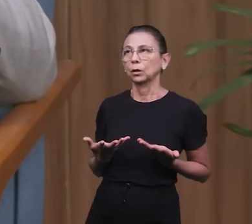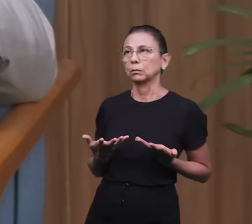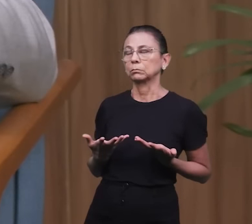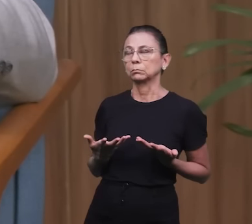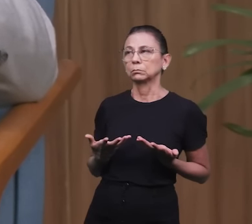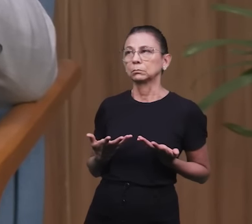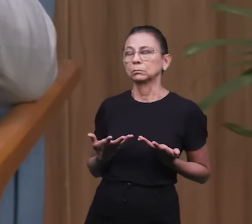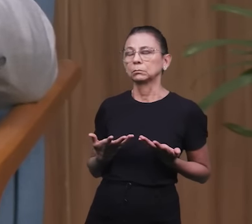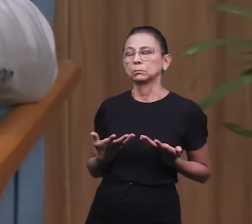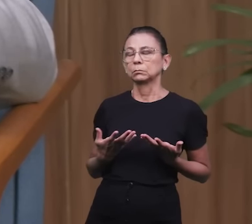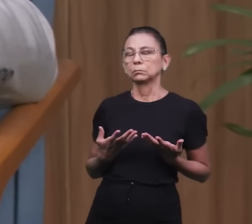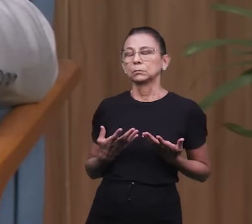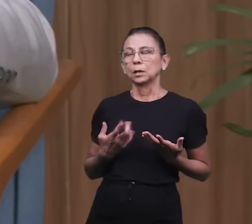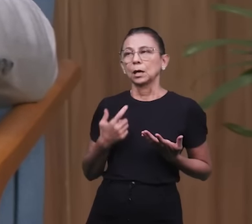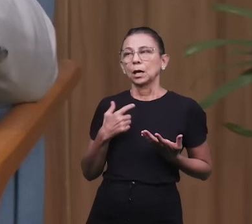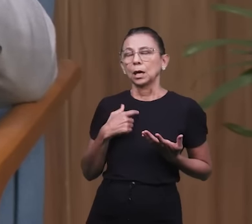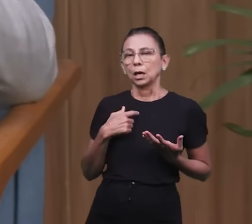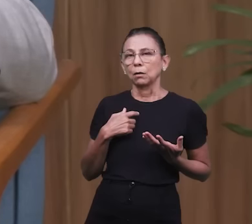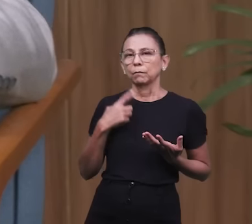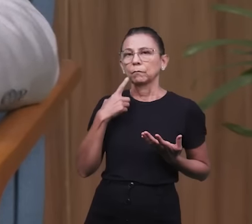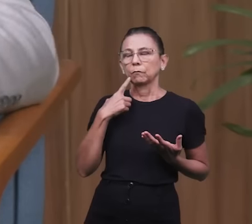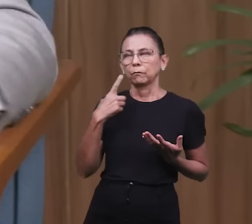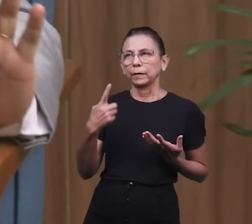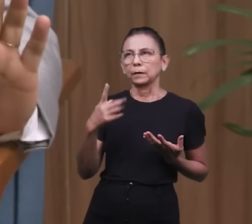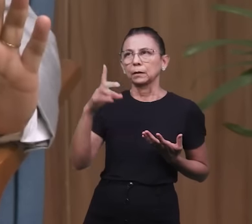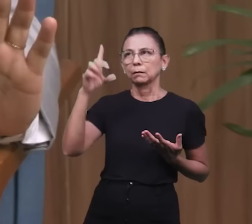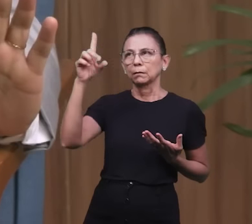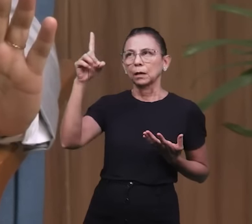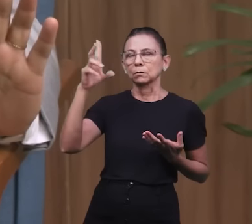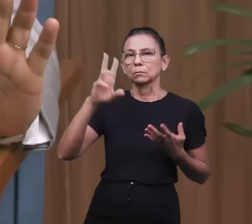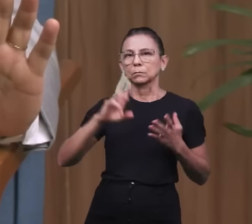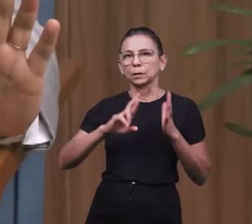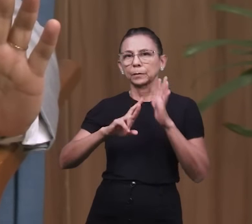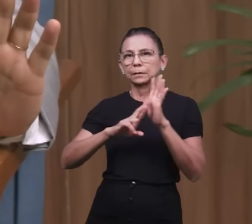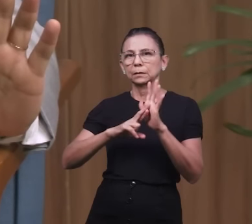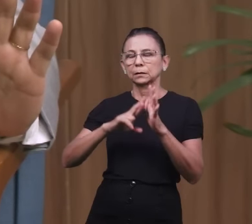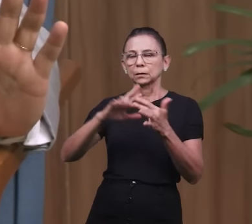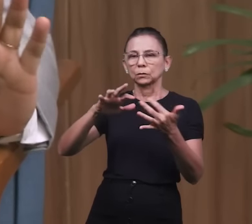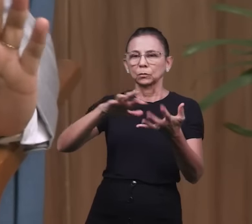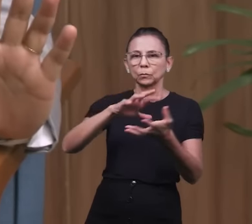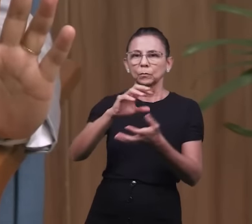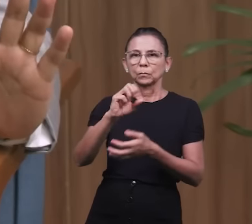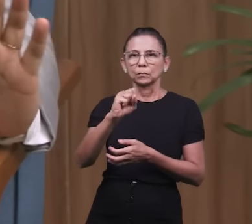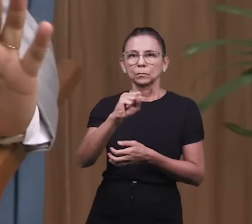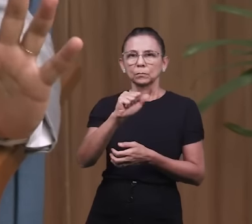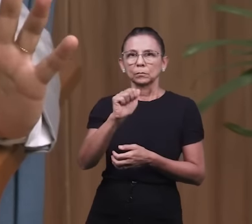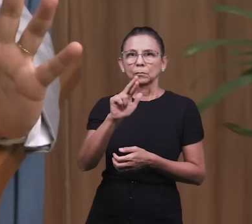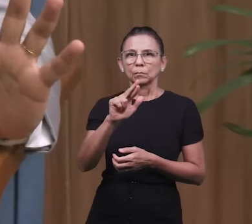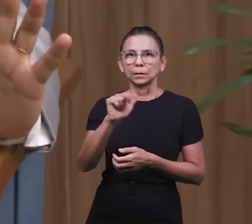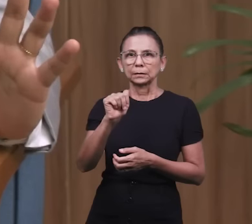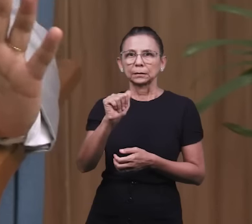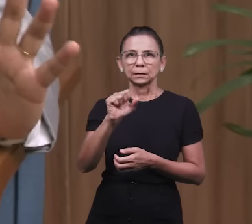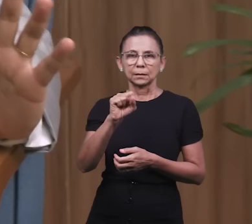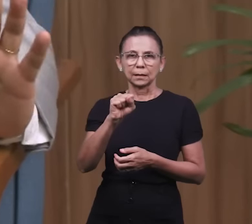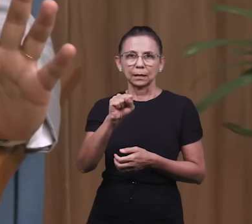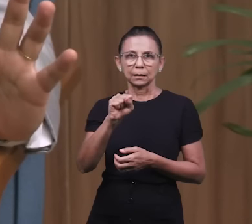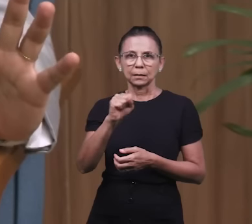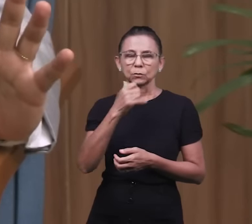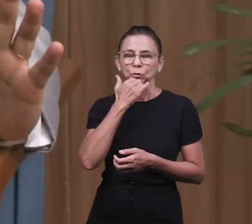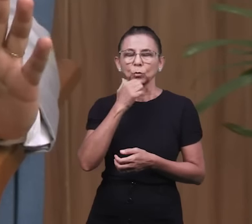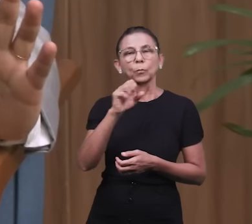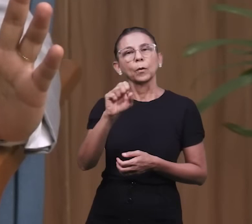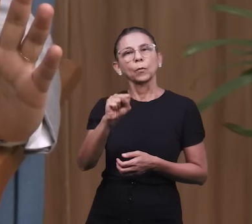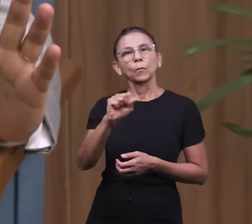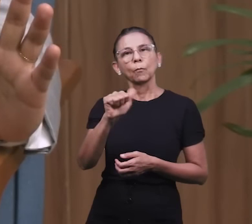me apareceu numa sarça e me disse o seguinte não vão sair né Nós vamos eu gosto muito de quando eu